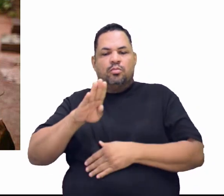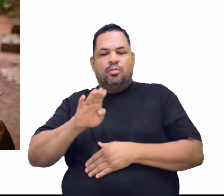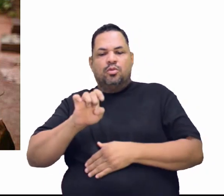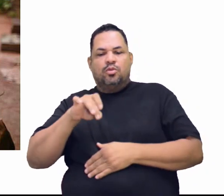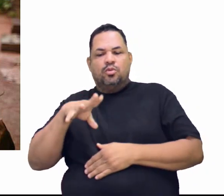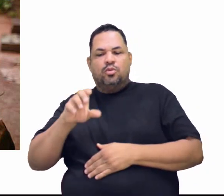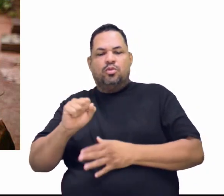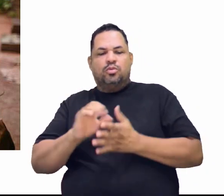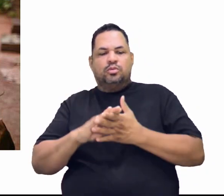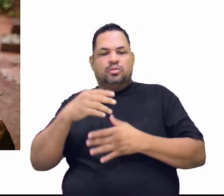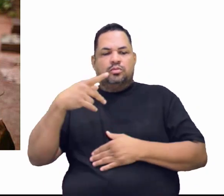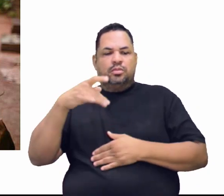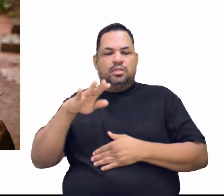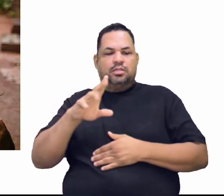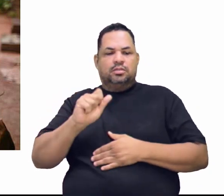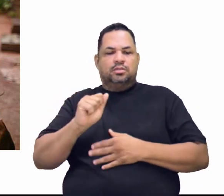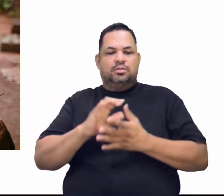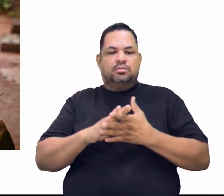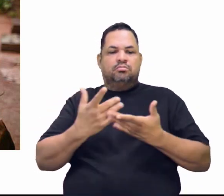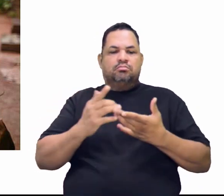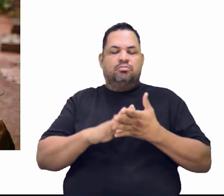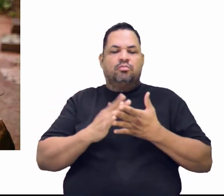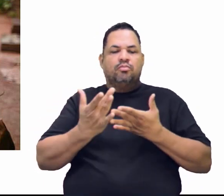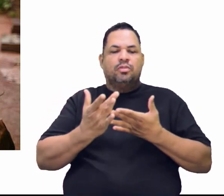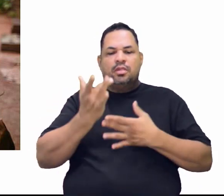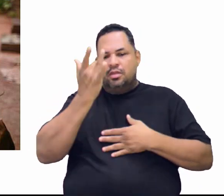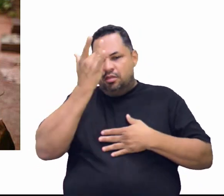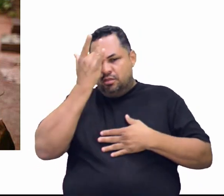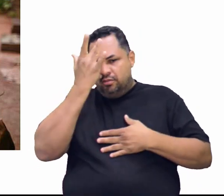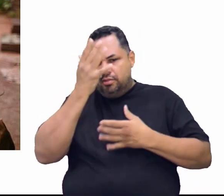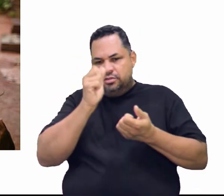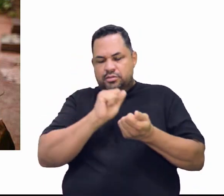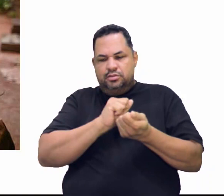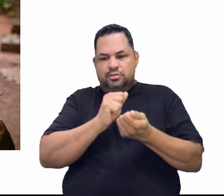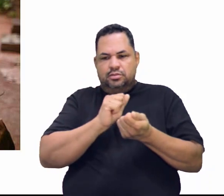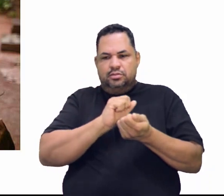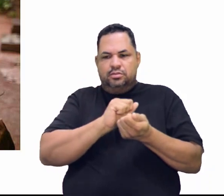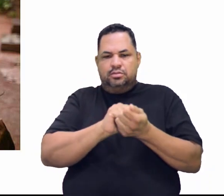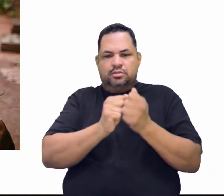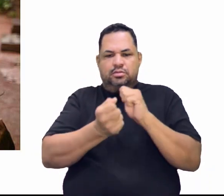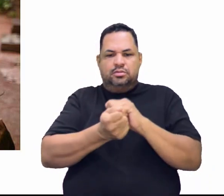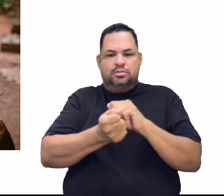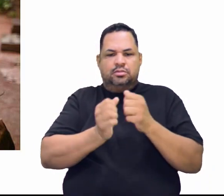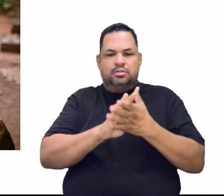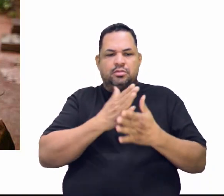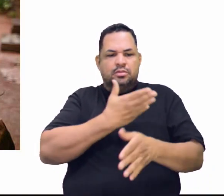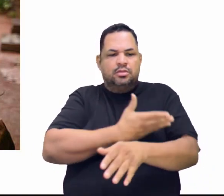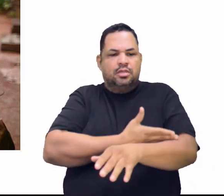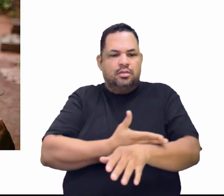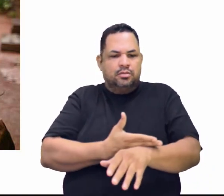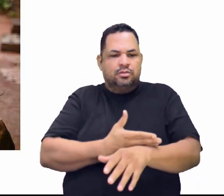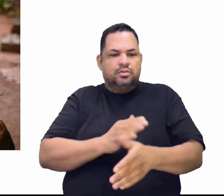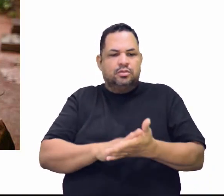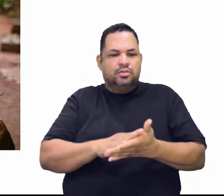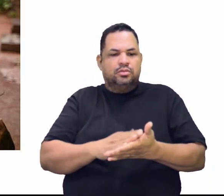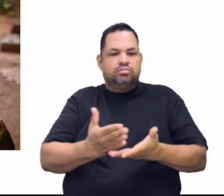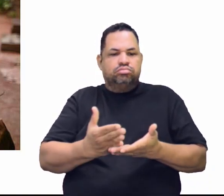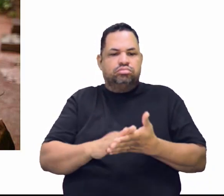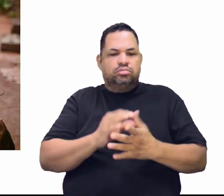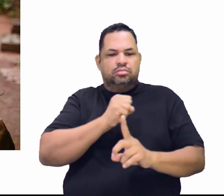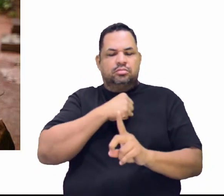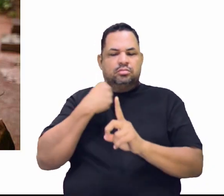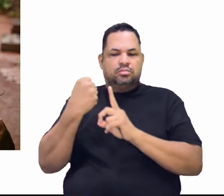os parecis, pelo fato de serem dóceis e de fácil adaptação aos